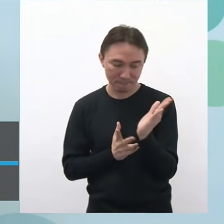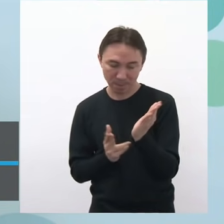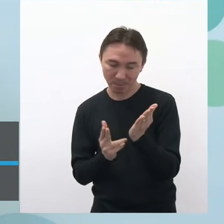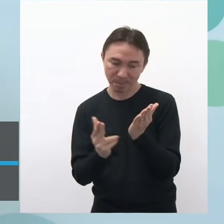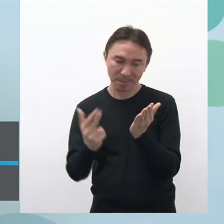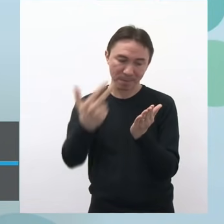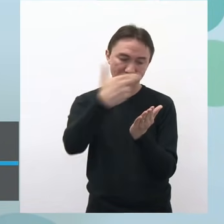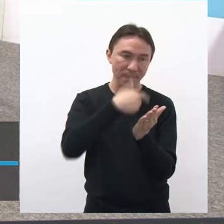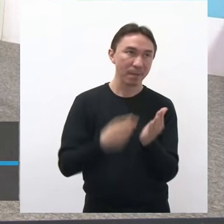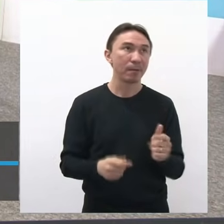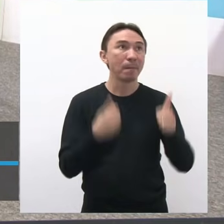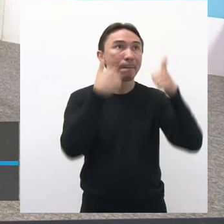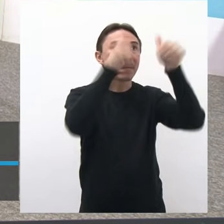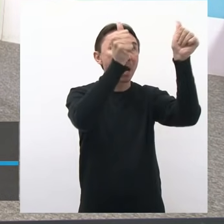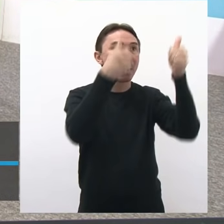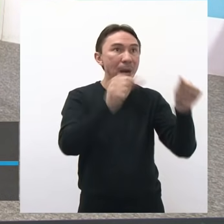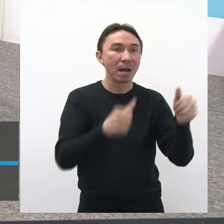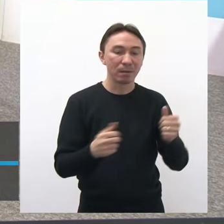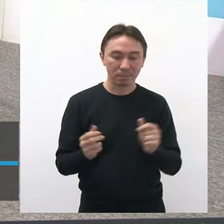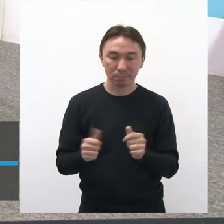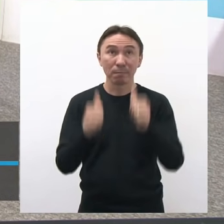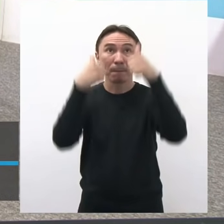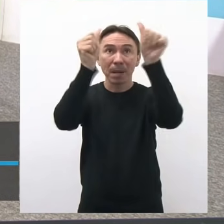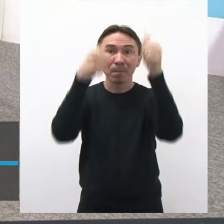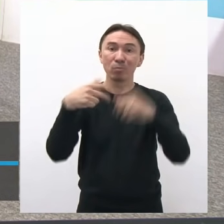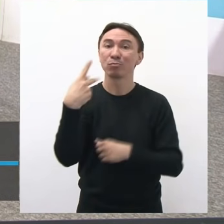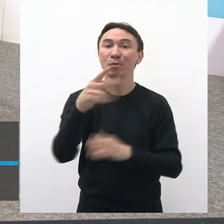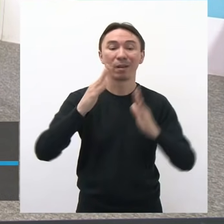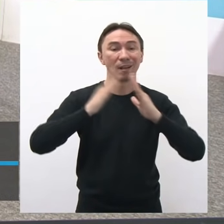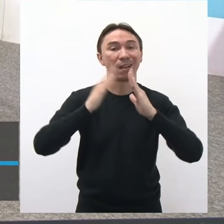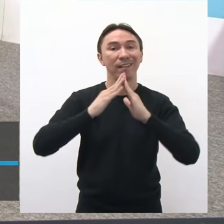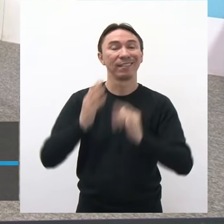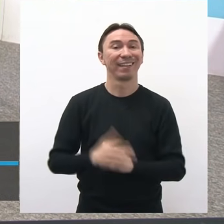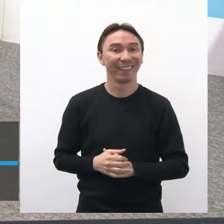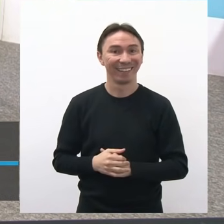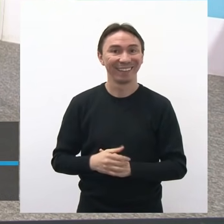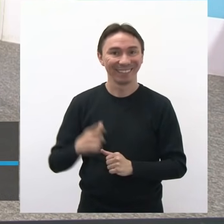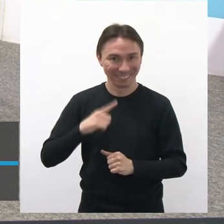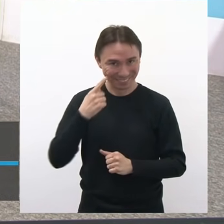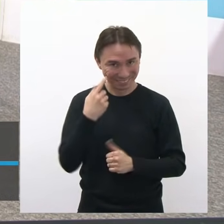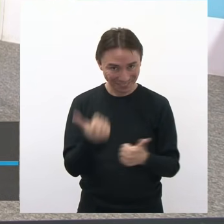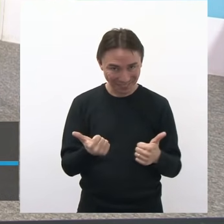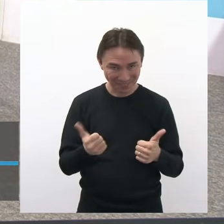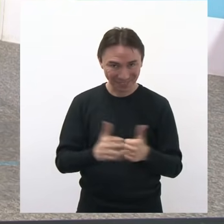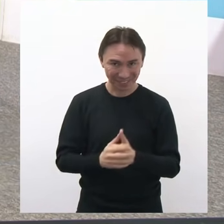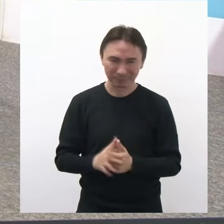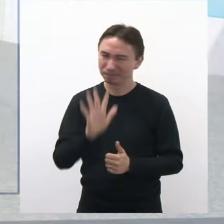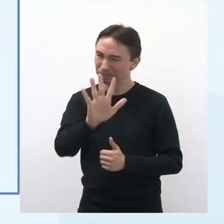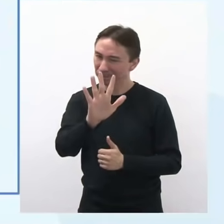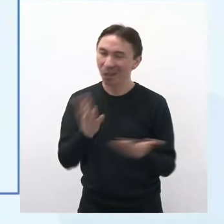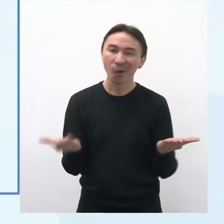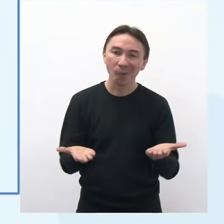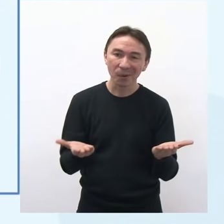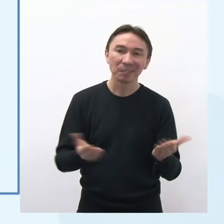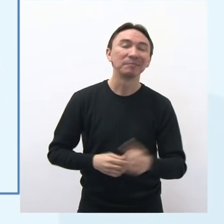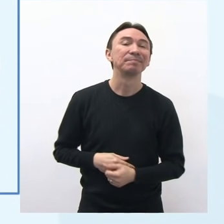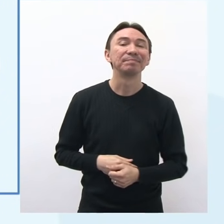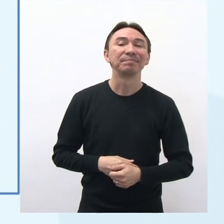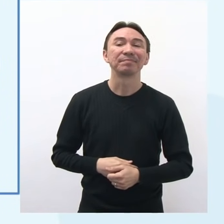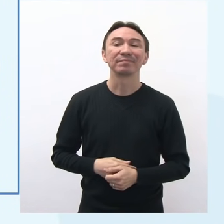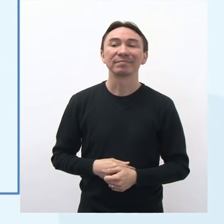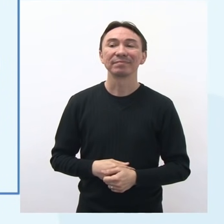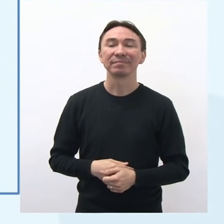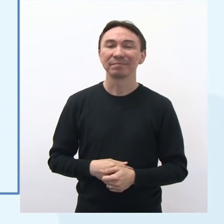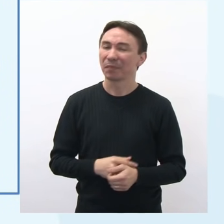sua casa. Ai, que fazer boa, o nosso ideia boa. Museu, o nosso museu de nós mesmos. Uhum. E agora, vamos lá.